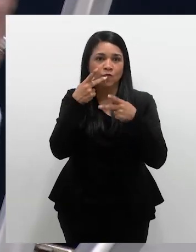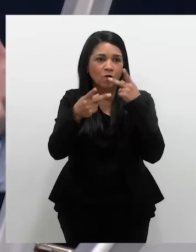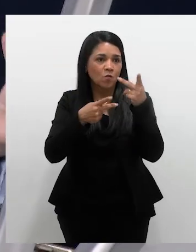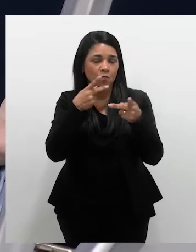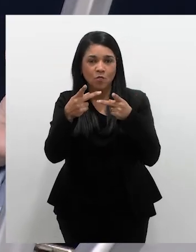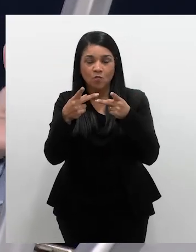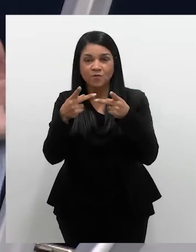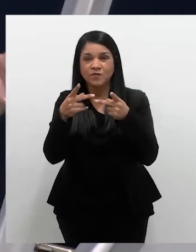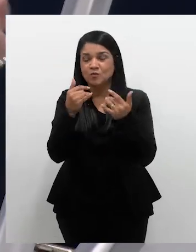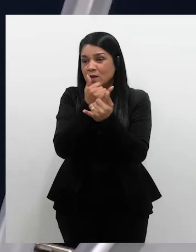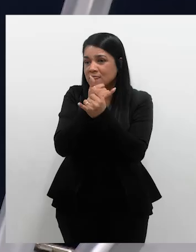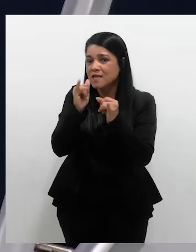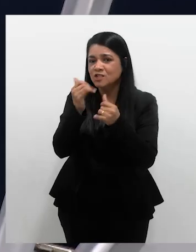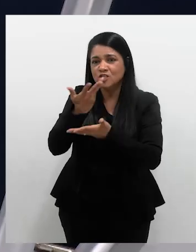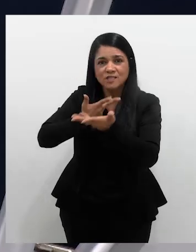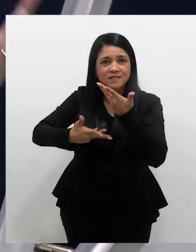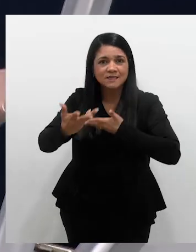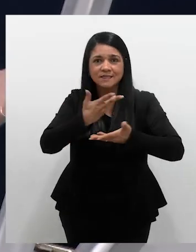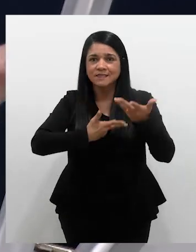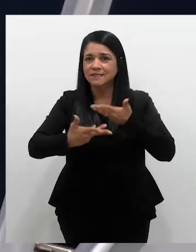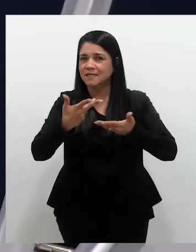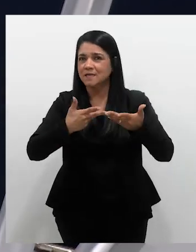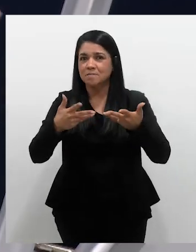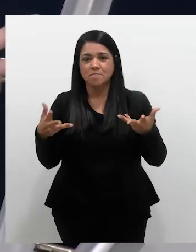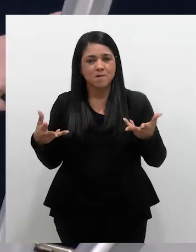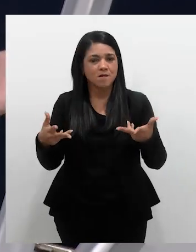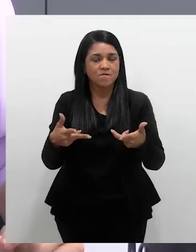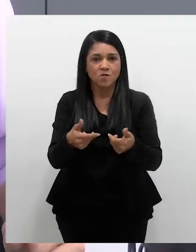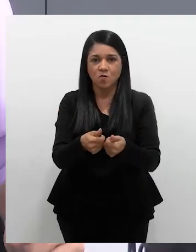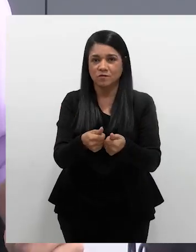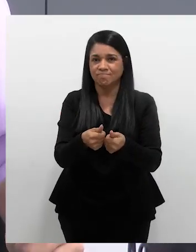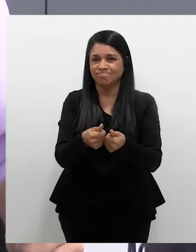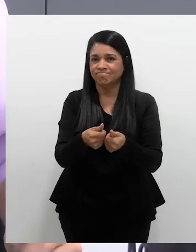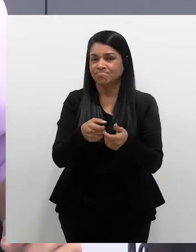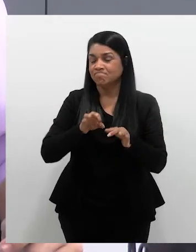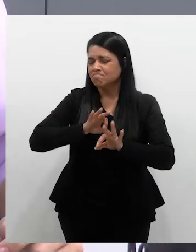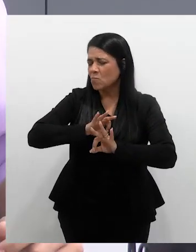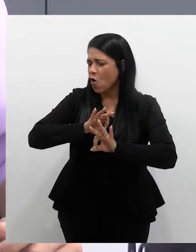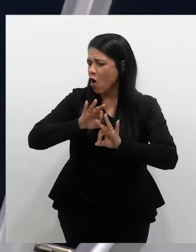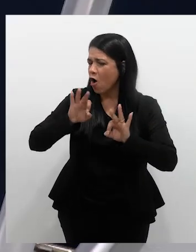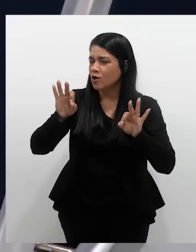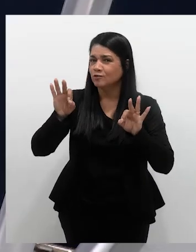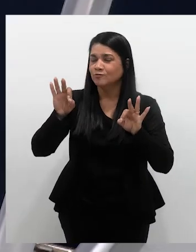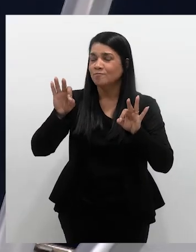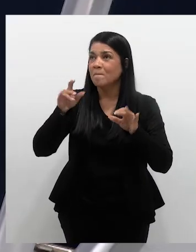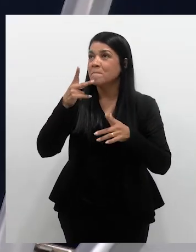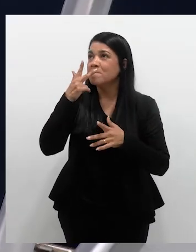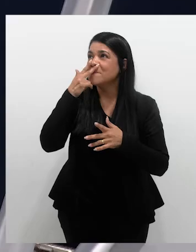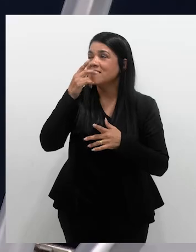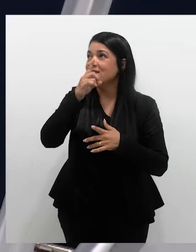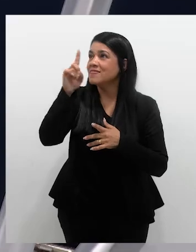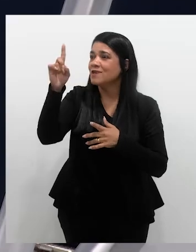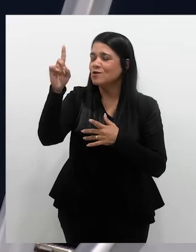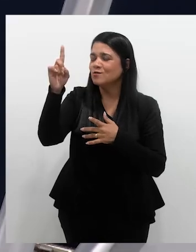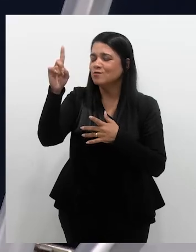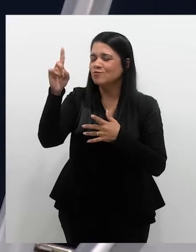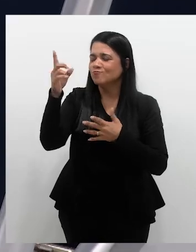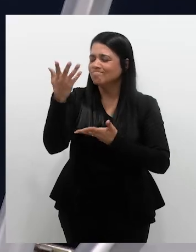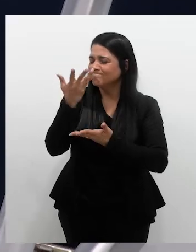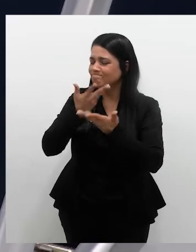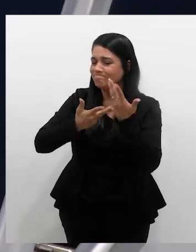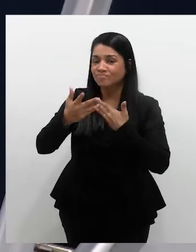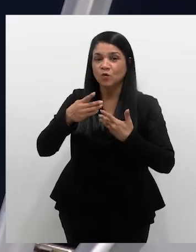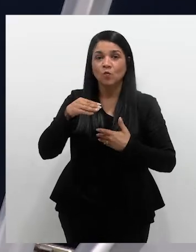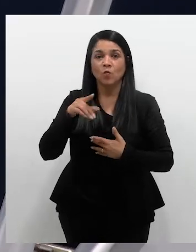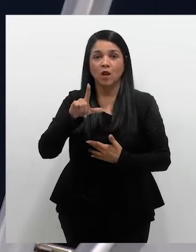tua energia com o pessoal e tal, ela era maravilhosa. Em cima da hora e deu Mas foi certo. incrível, foi uma coisa que conspirou ao favor, sabe?